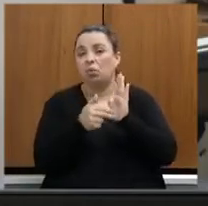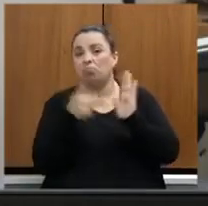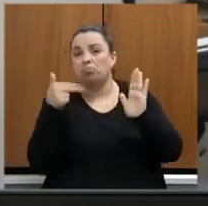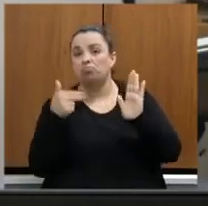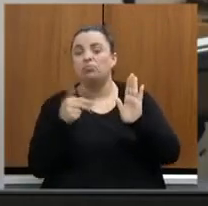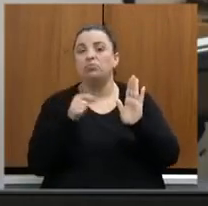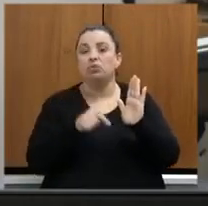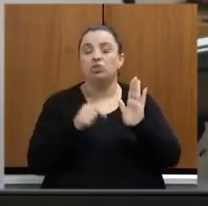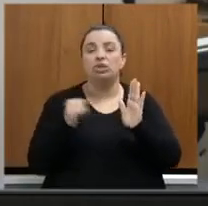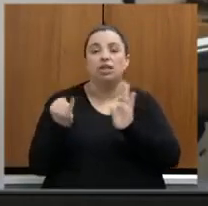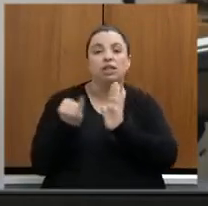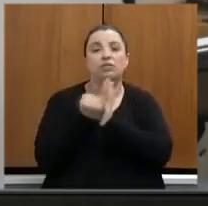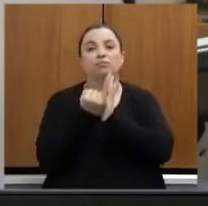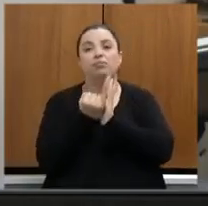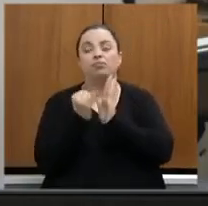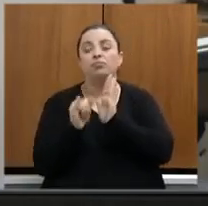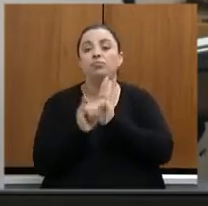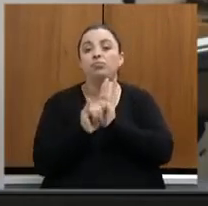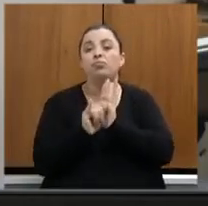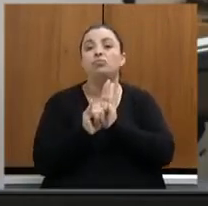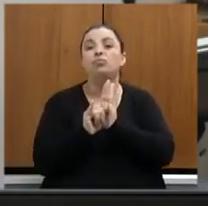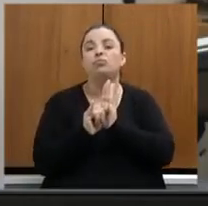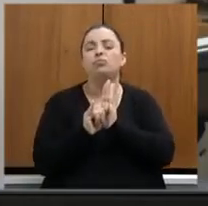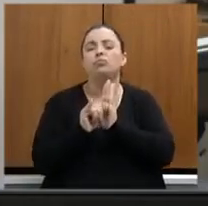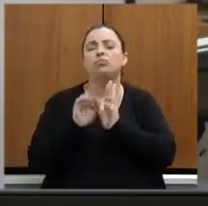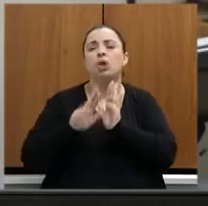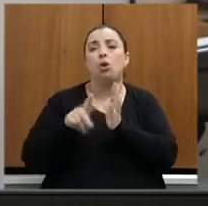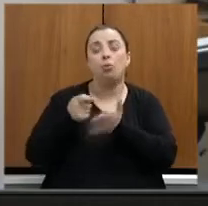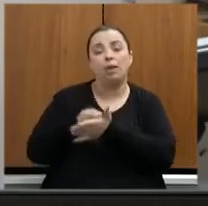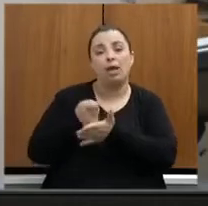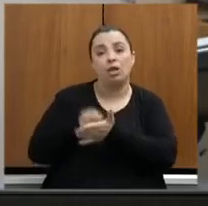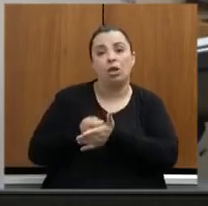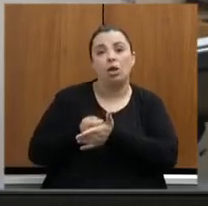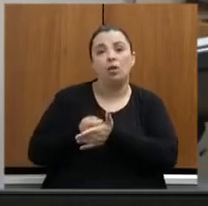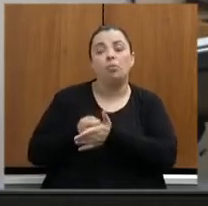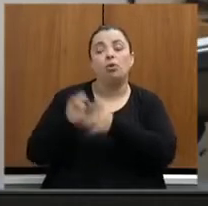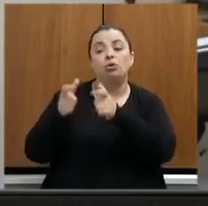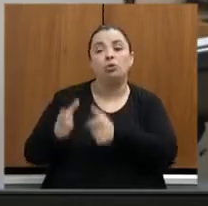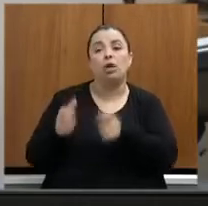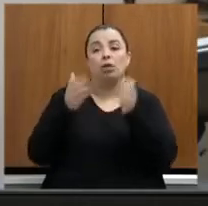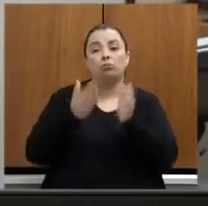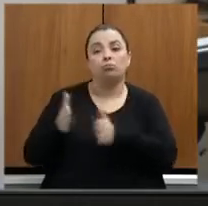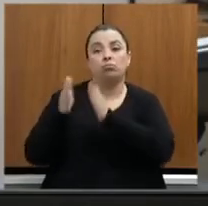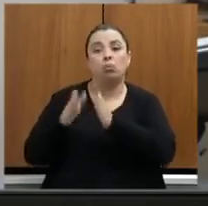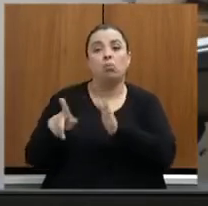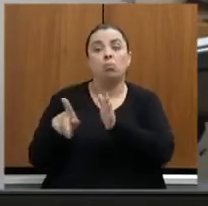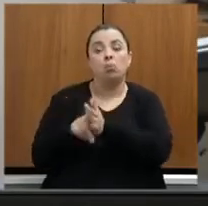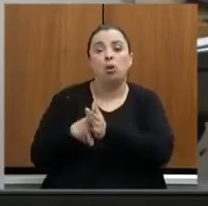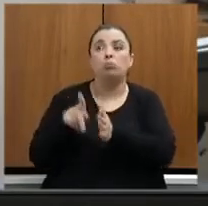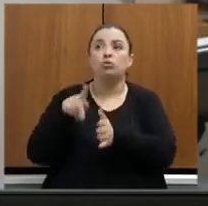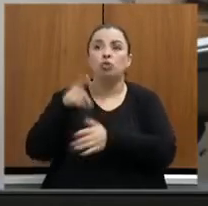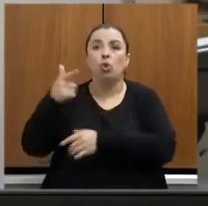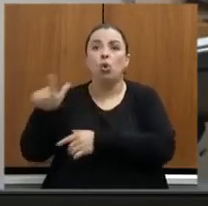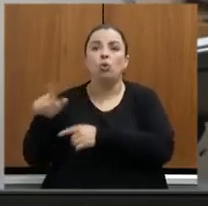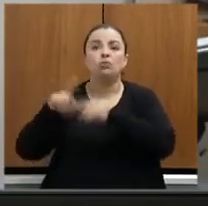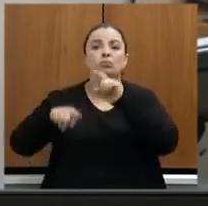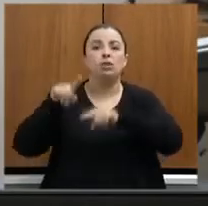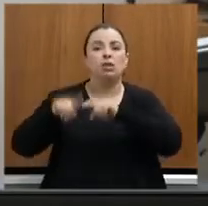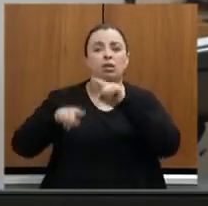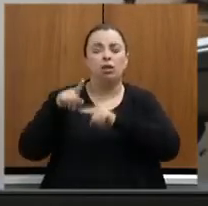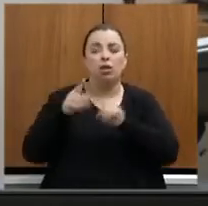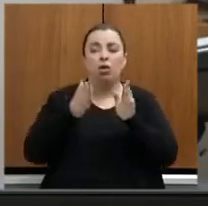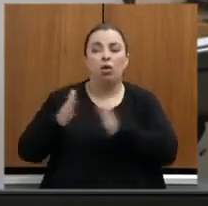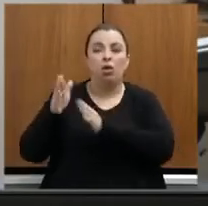inspeção sanitária obrigatória para os estabelecimentos de produtos de origem animal artesanal exigida